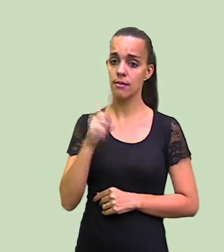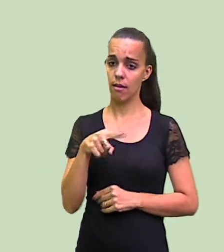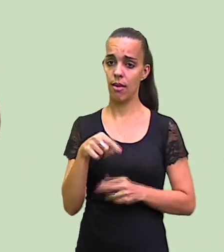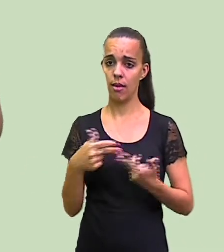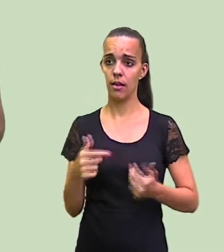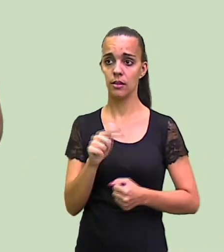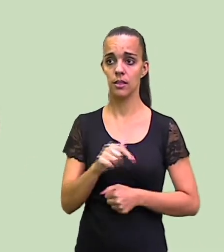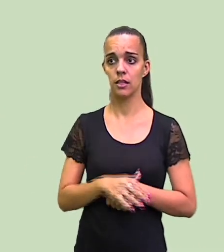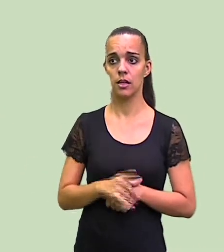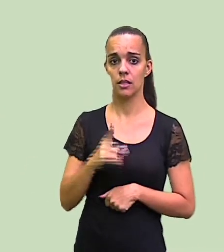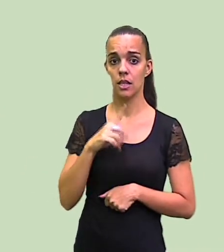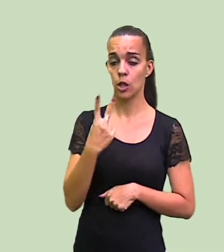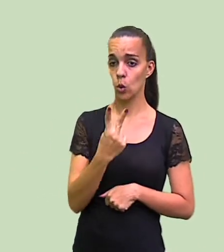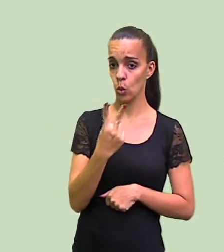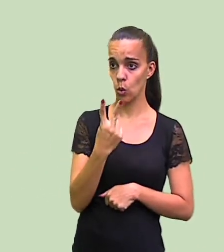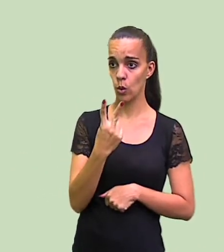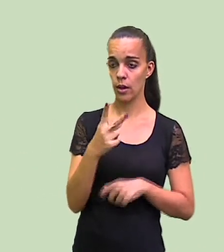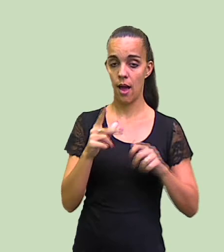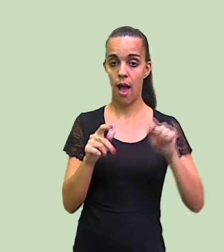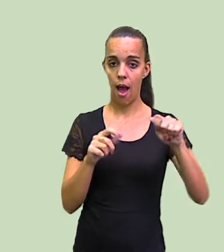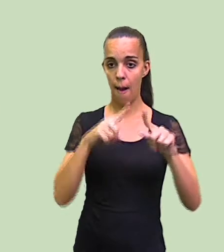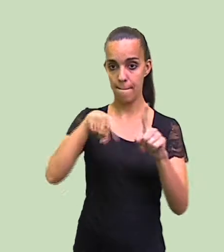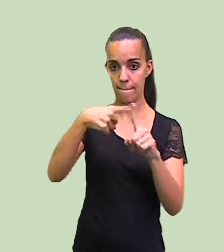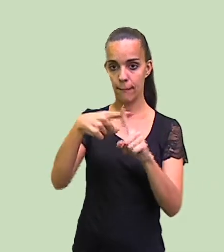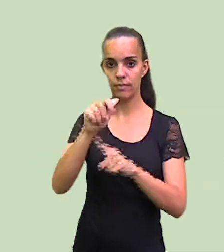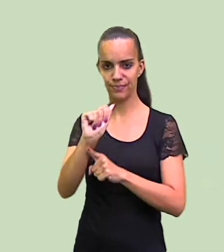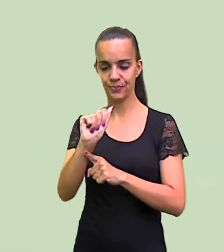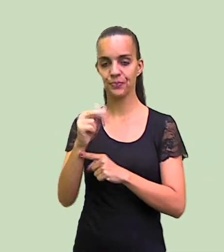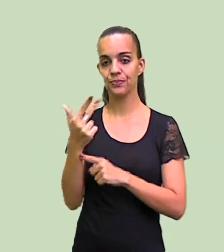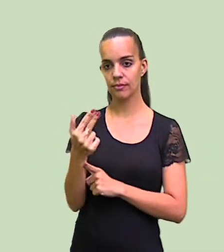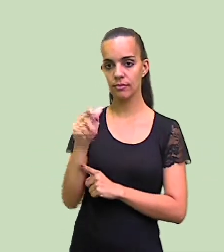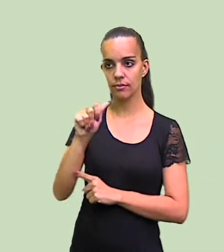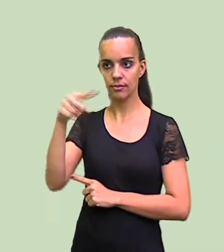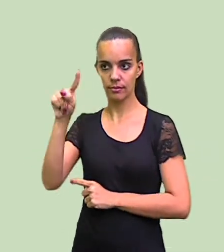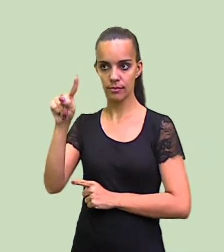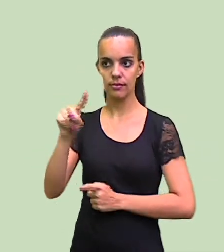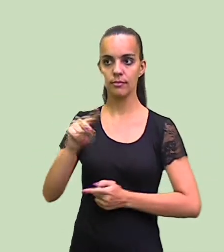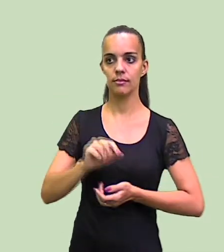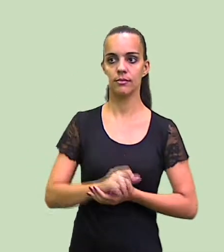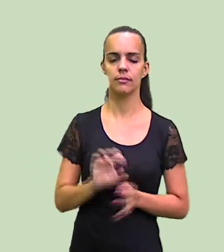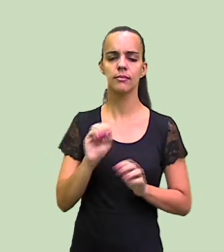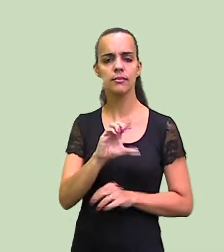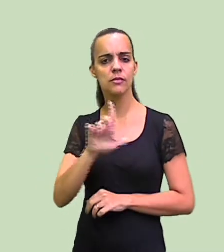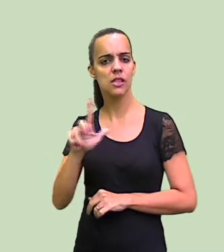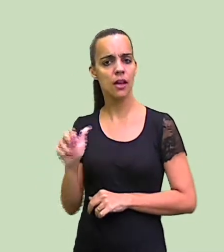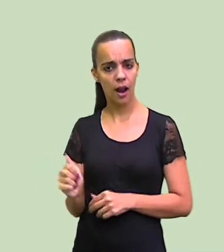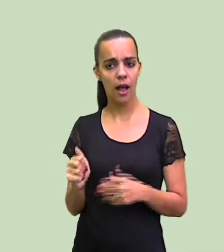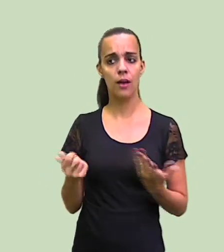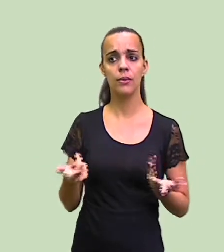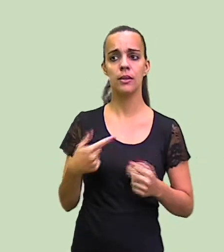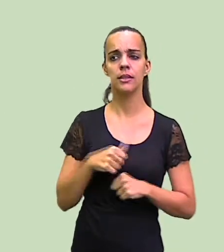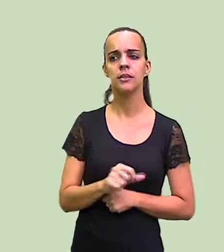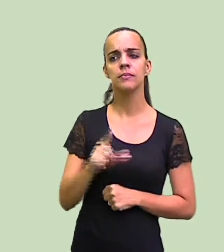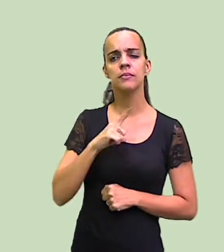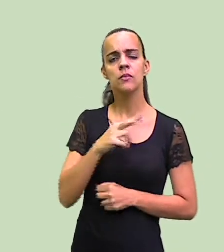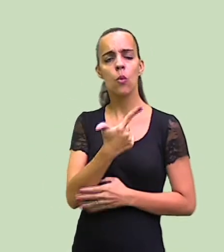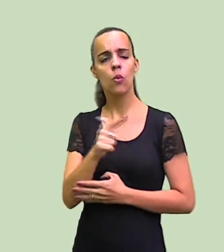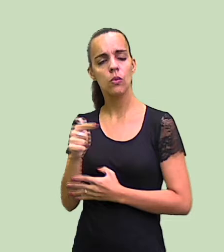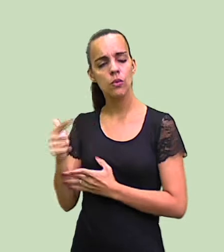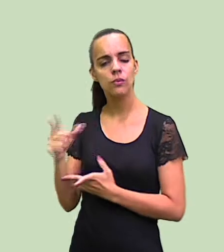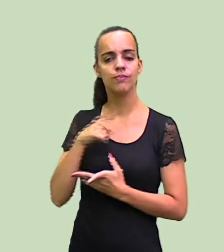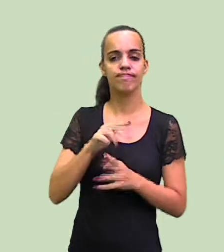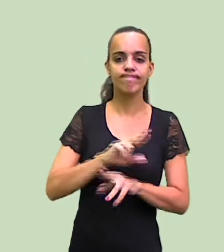isto. Dois As que se juntaram em um só. Claro, existem alguns casos